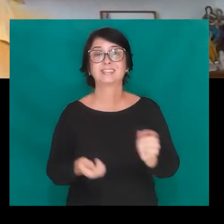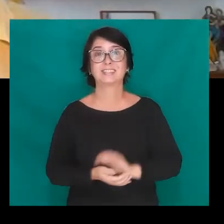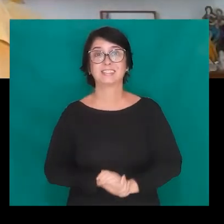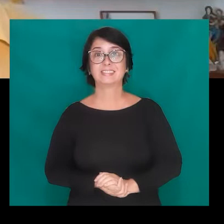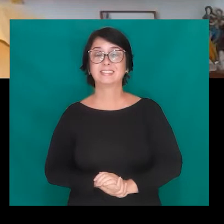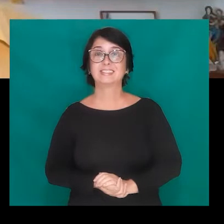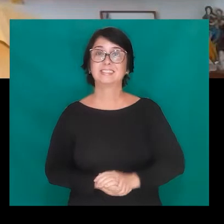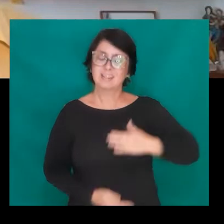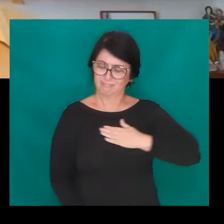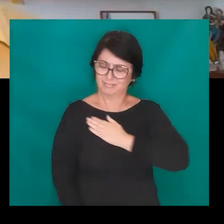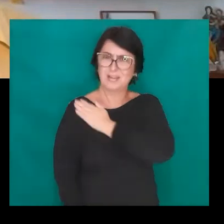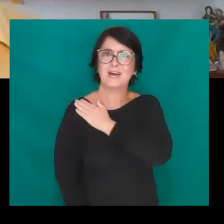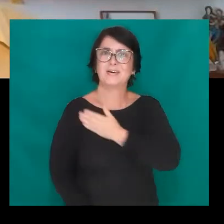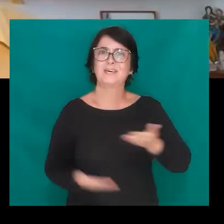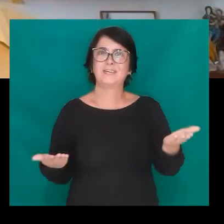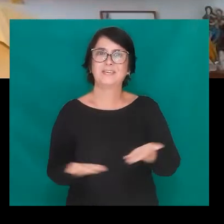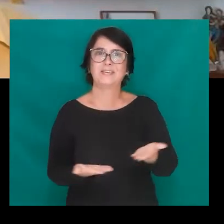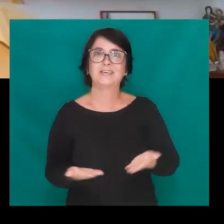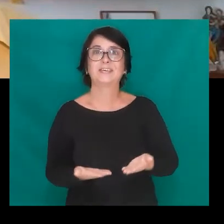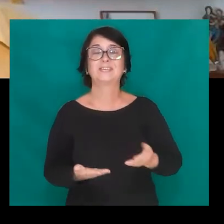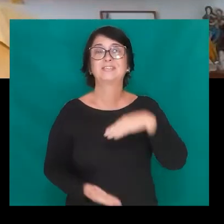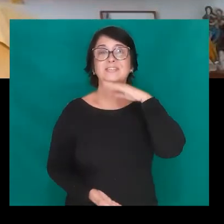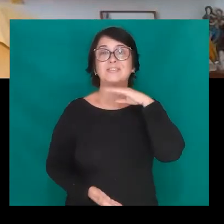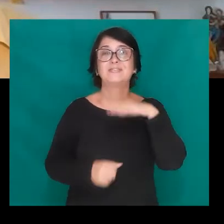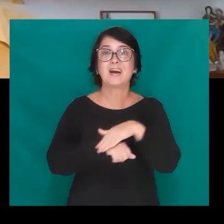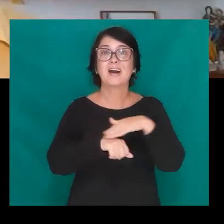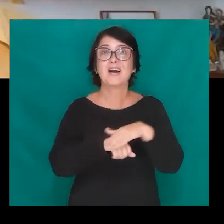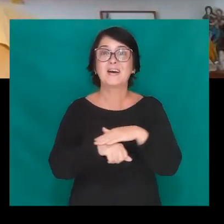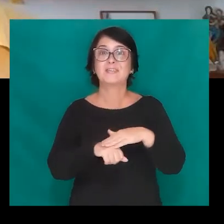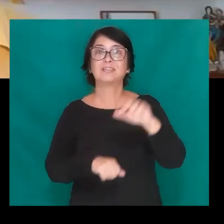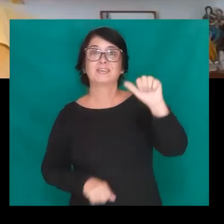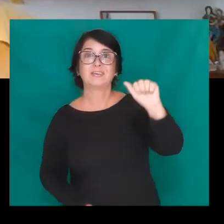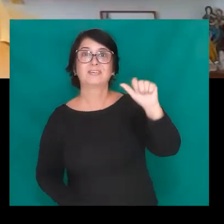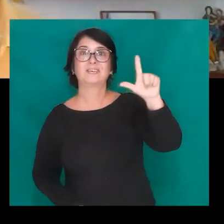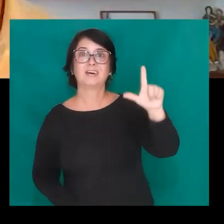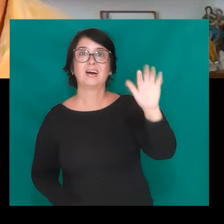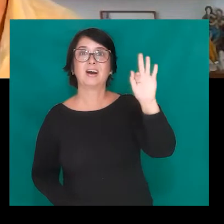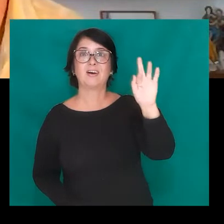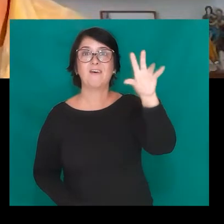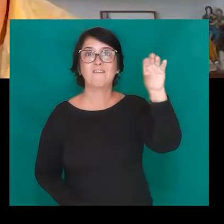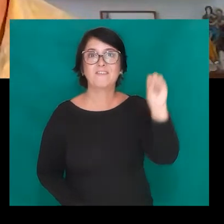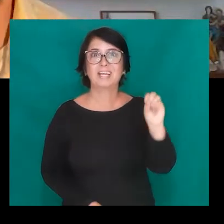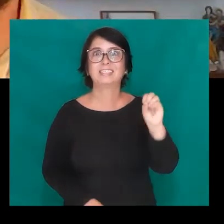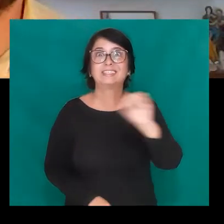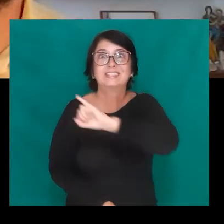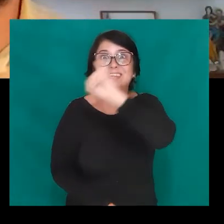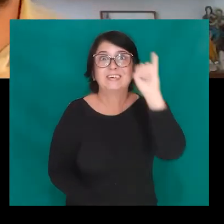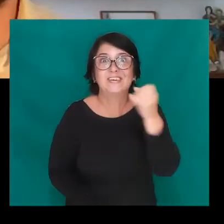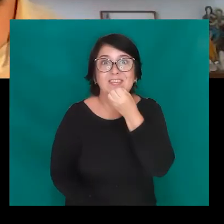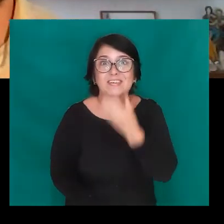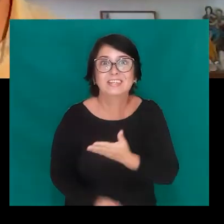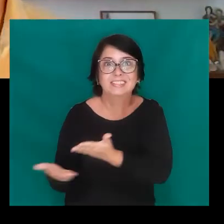tenho a honra de dividir esse papo aqui hoje com o Alfredo Delpenho. Alfredo, aparece aí, Alfredo, dá um oi. Opa! Oi, gente, tudo bem?